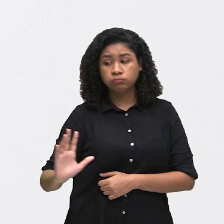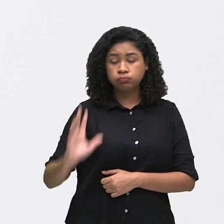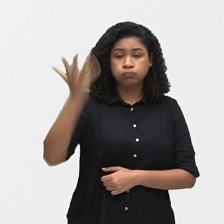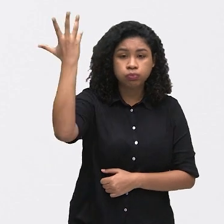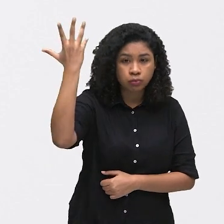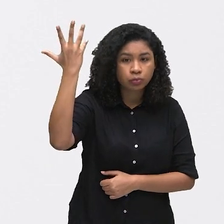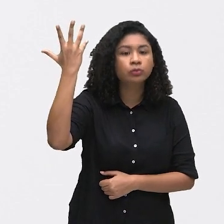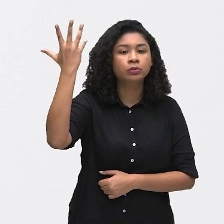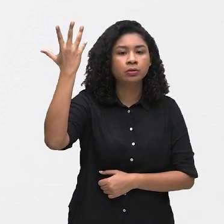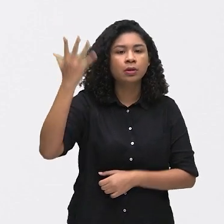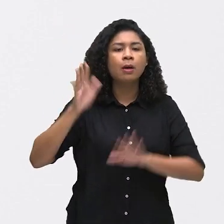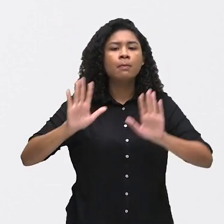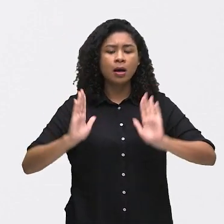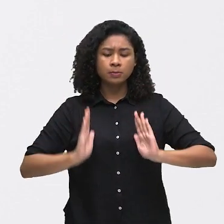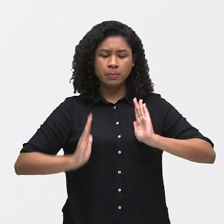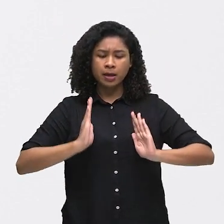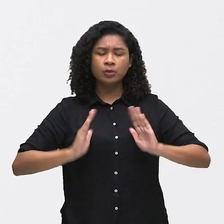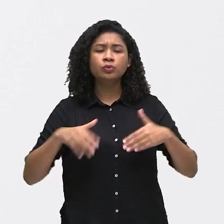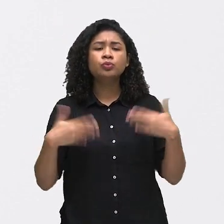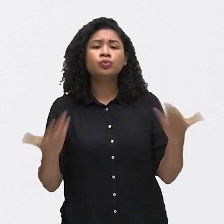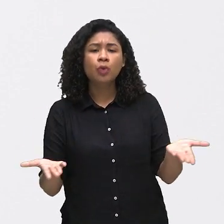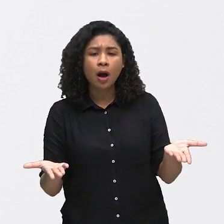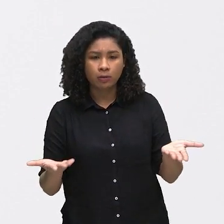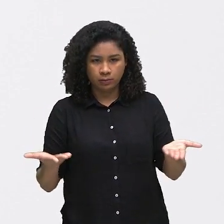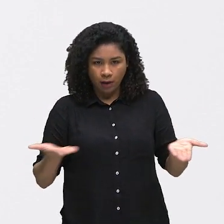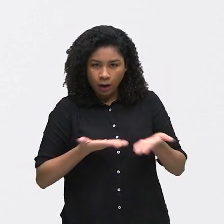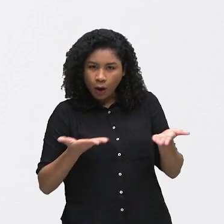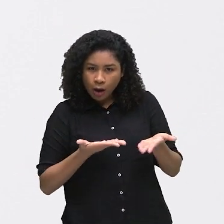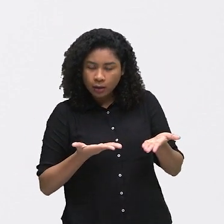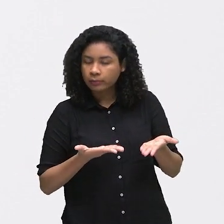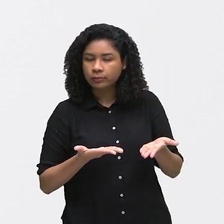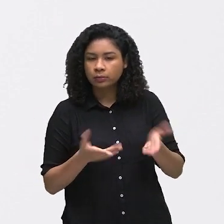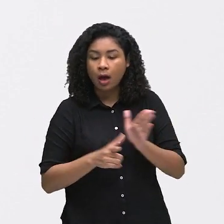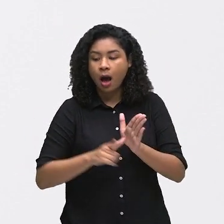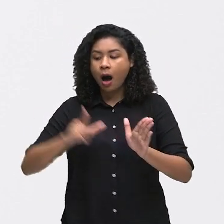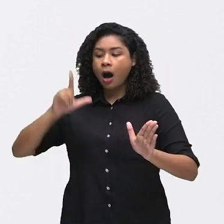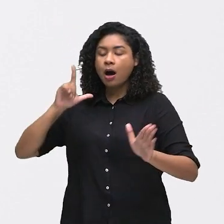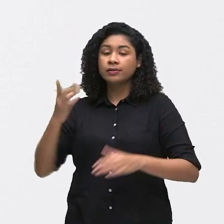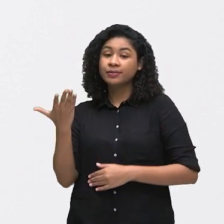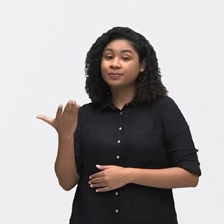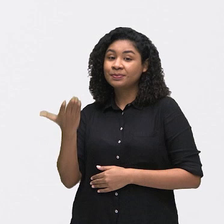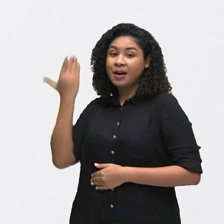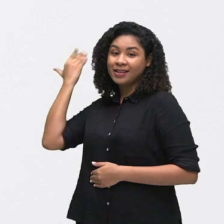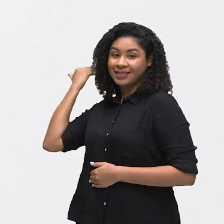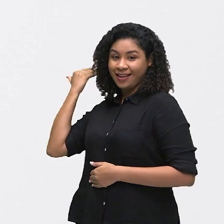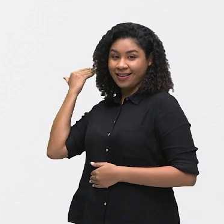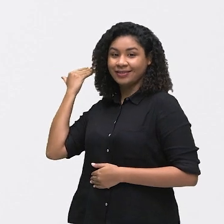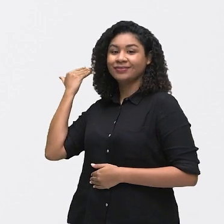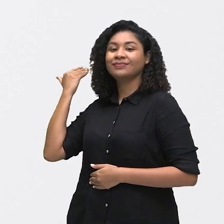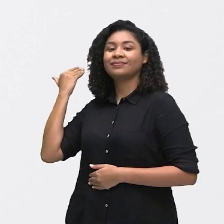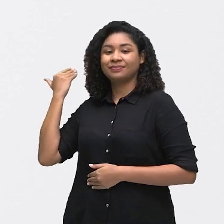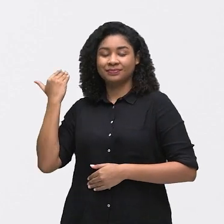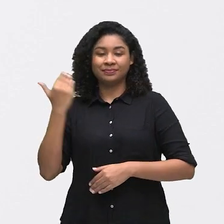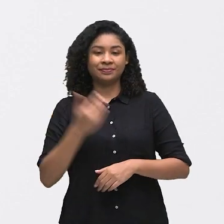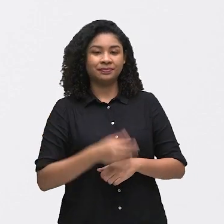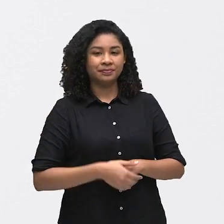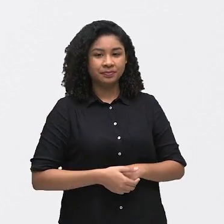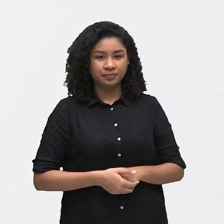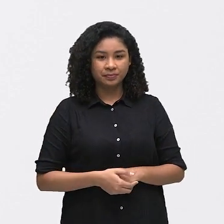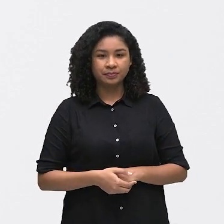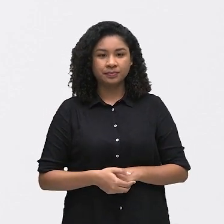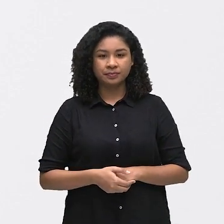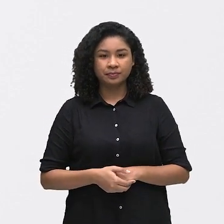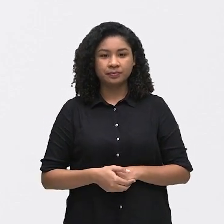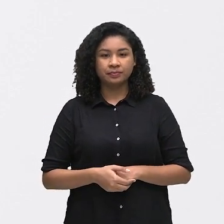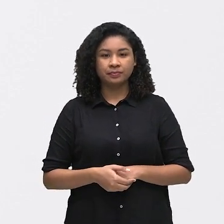Em que tempo? Num tempo antes do presente, num momento anterior a esse que você está vivendo.